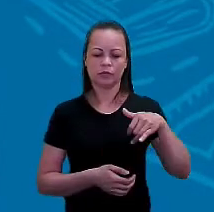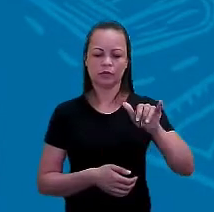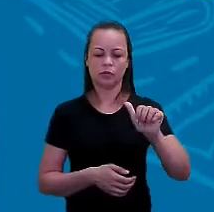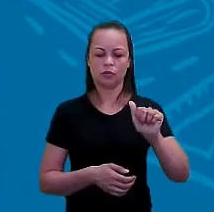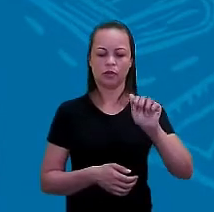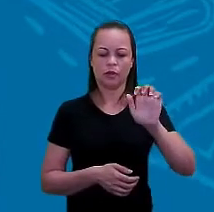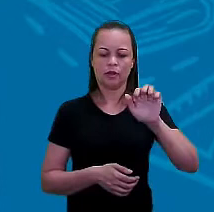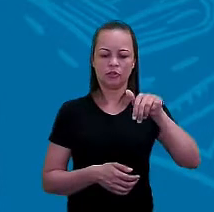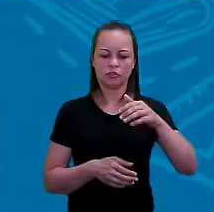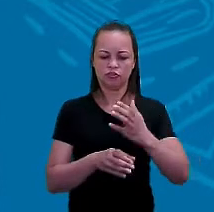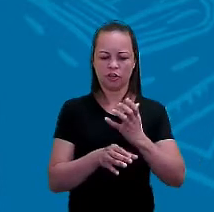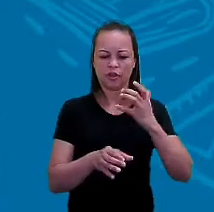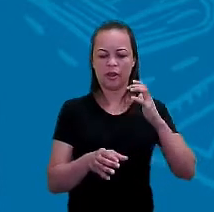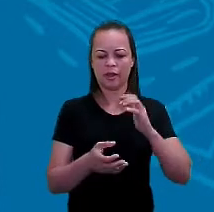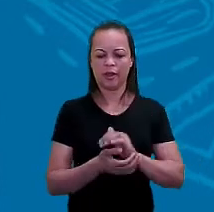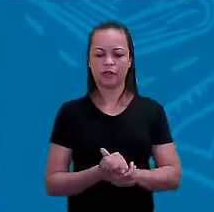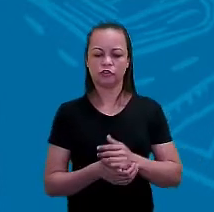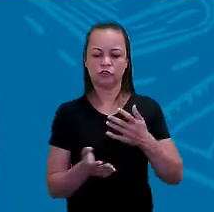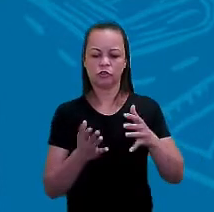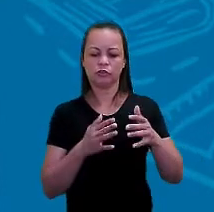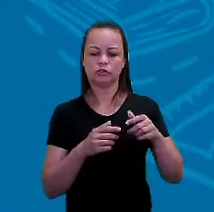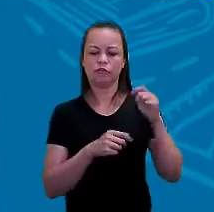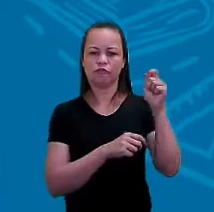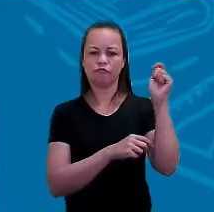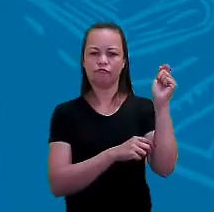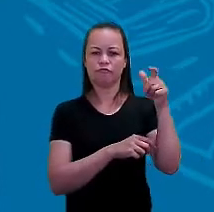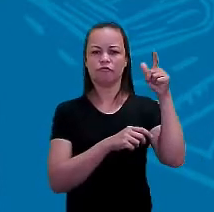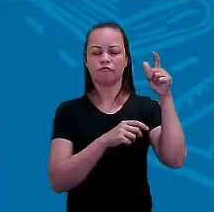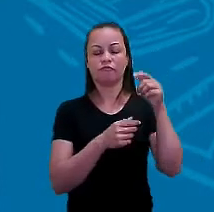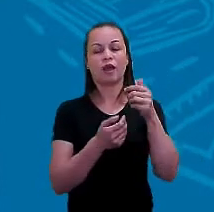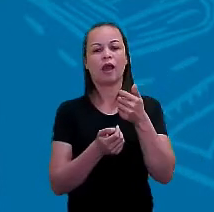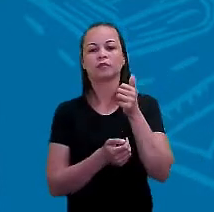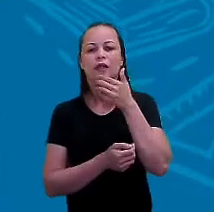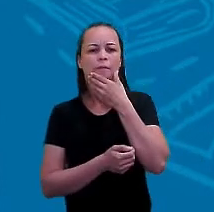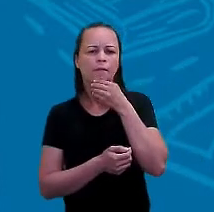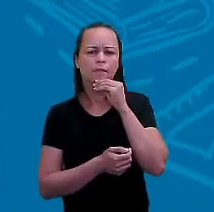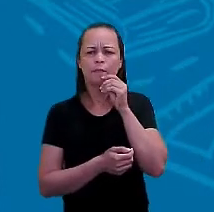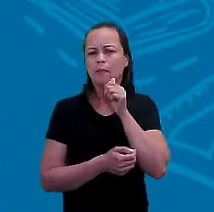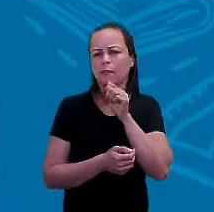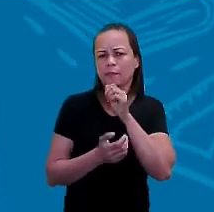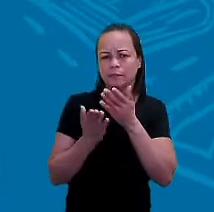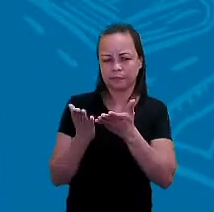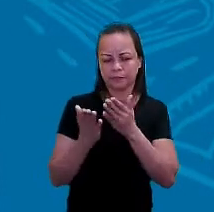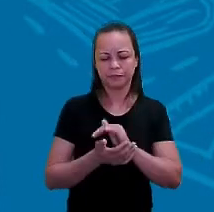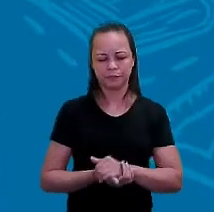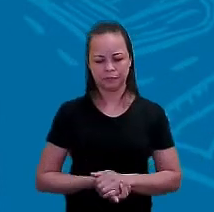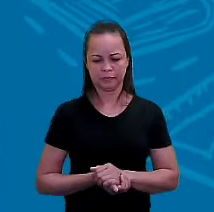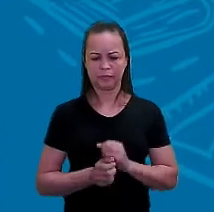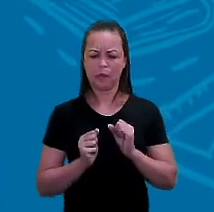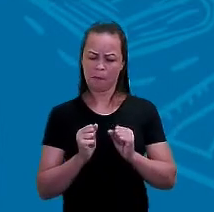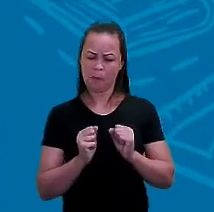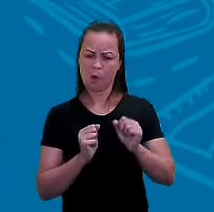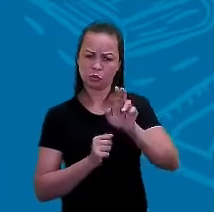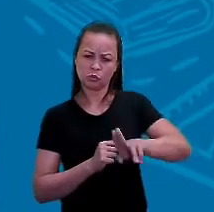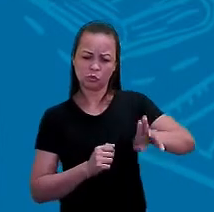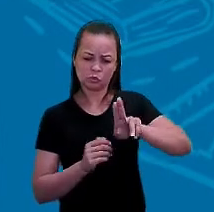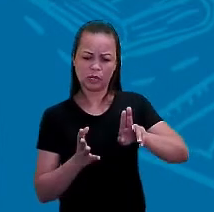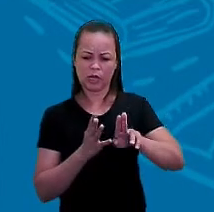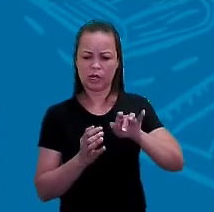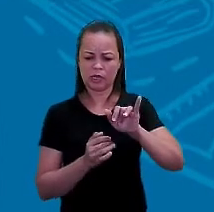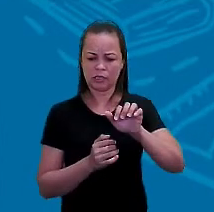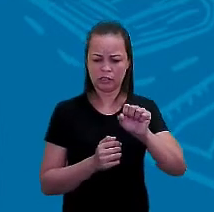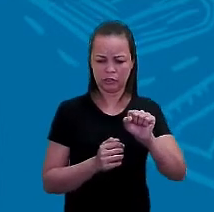is your father. This is your father. E aí, onde é que eu posso usar esse? Eu posso dizer, your sister